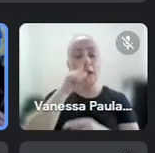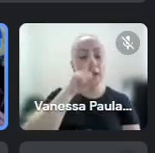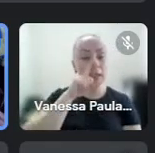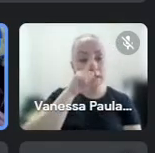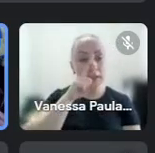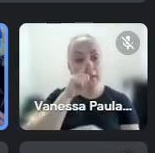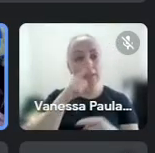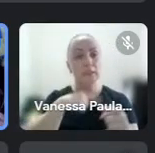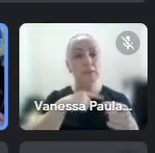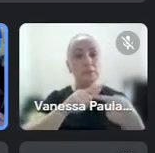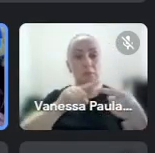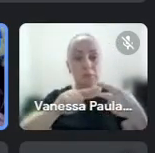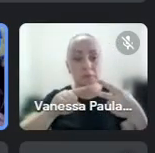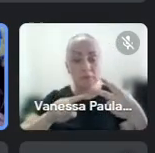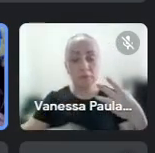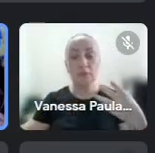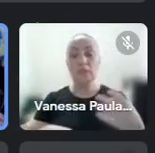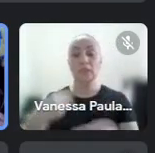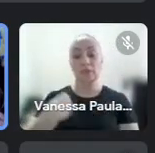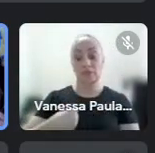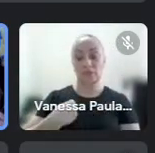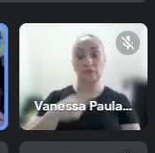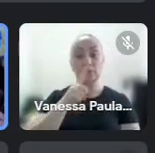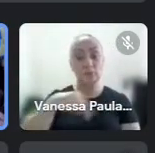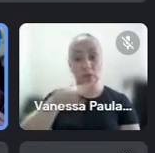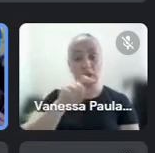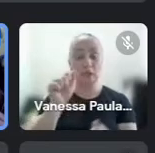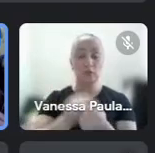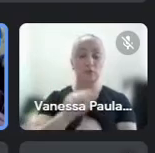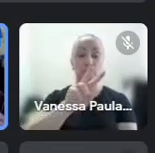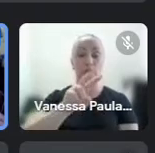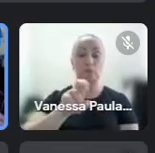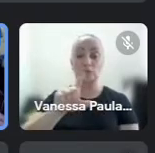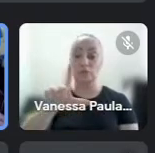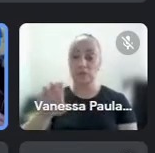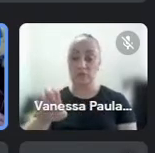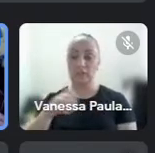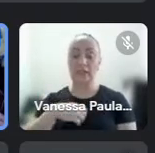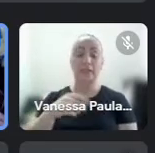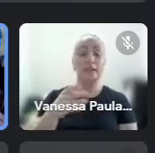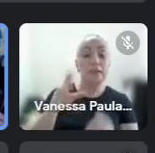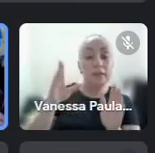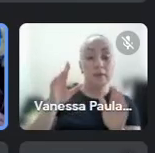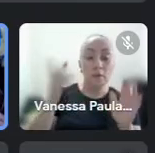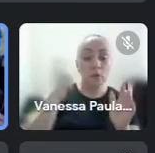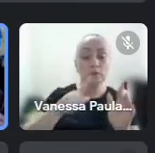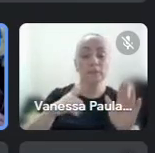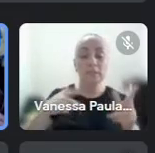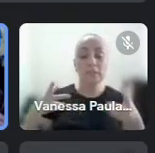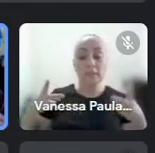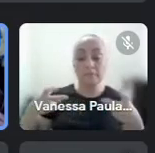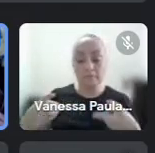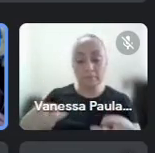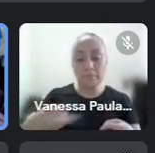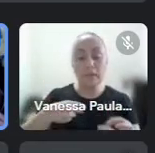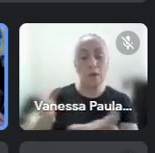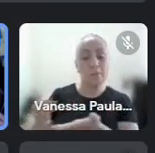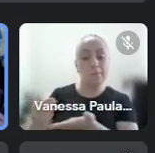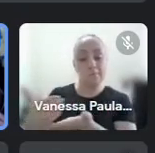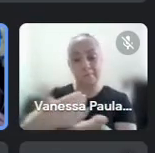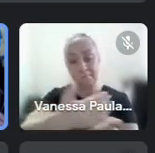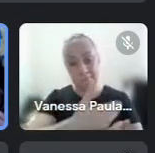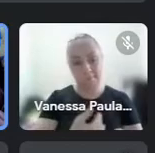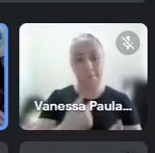e estivemos lá com a equipe da Vale acompanhando a gente na coleta de amostras. Então, aqui, para quem nunca viu, né,